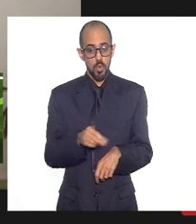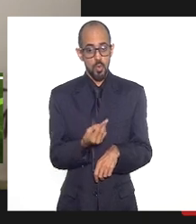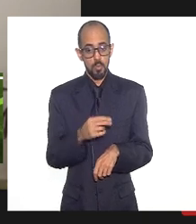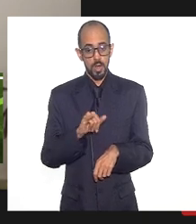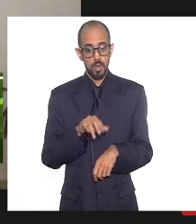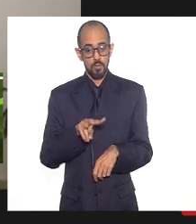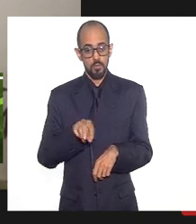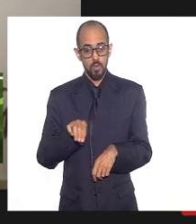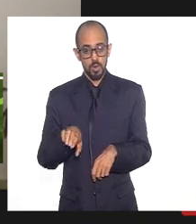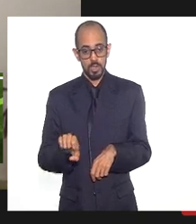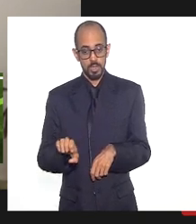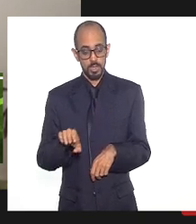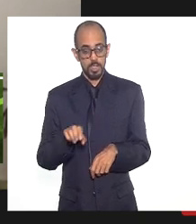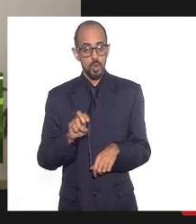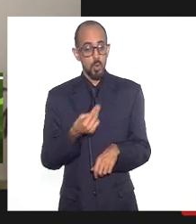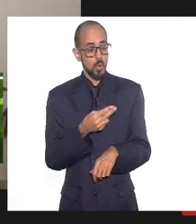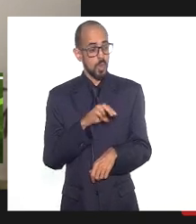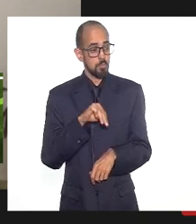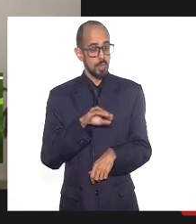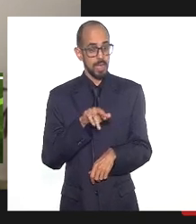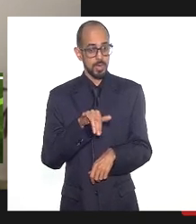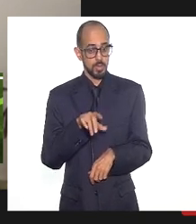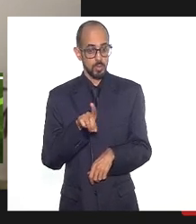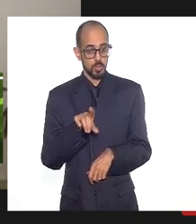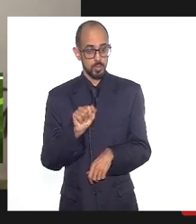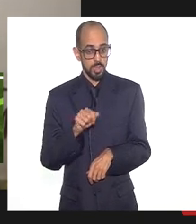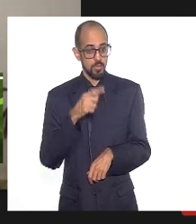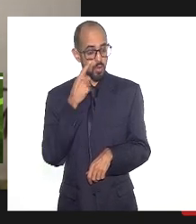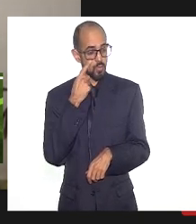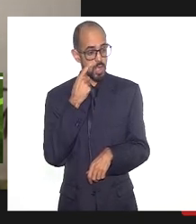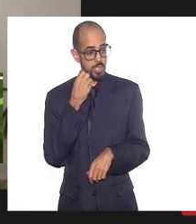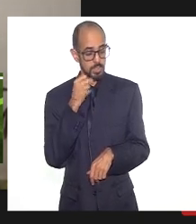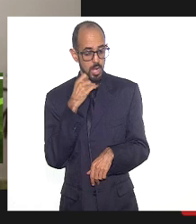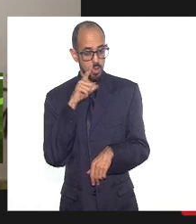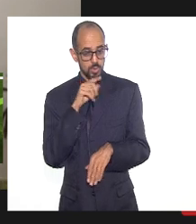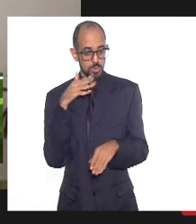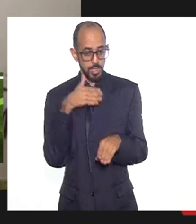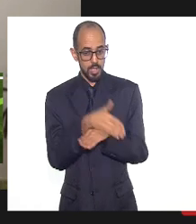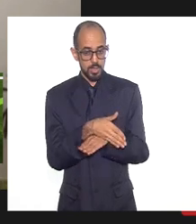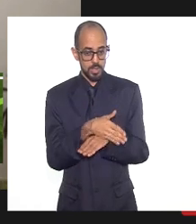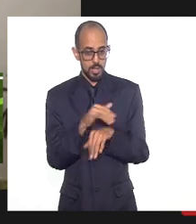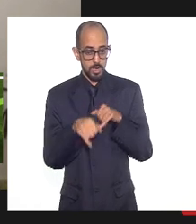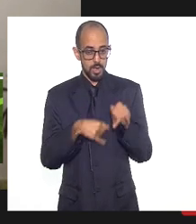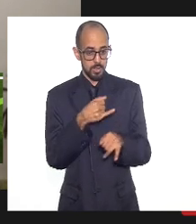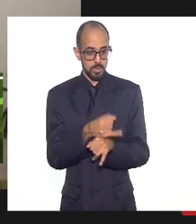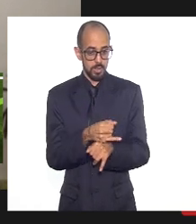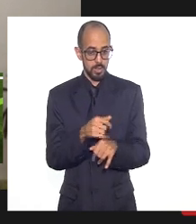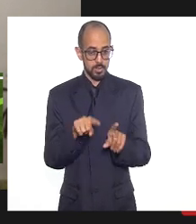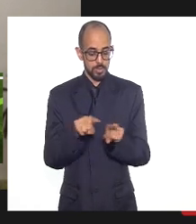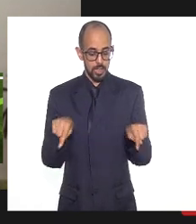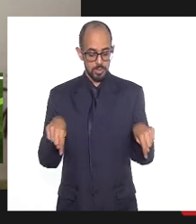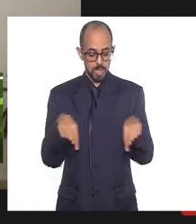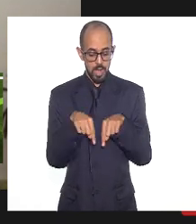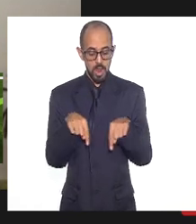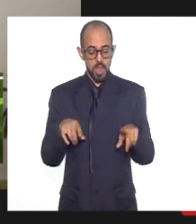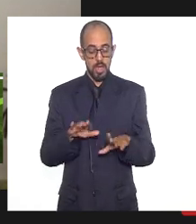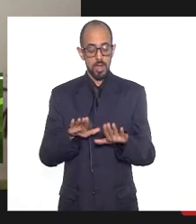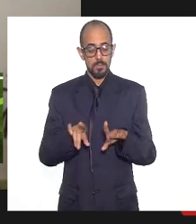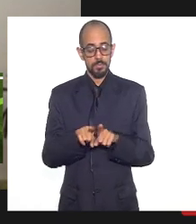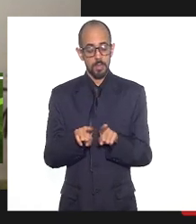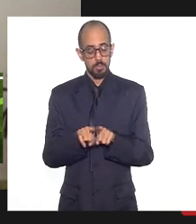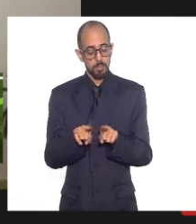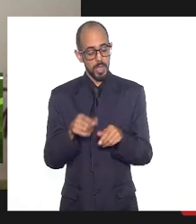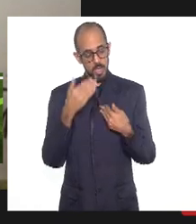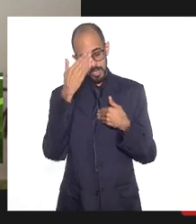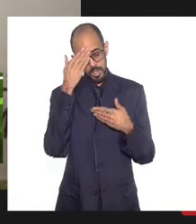se a dona Marilda consegue entrar, vamos ver se ela consegue adentrar aqui a sala, mas agradecer